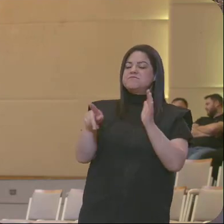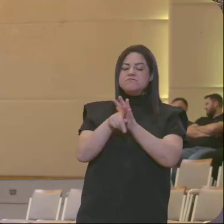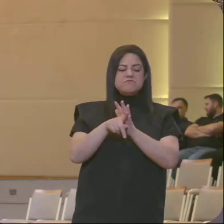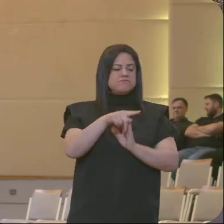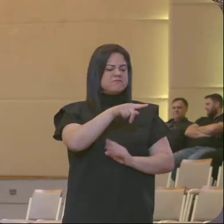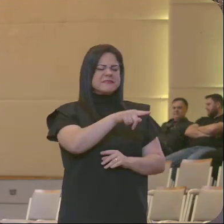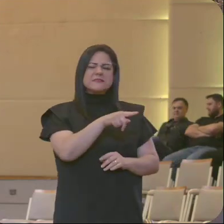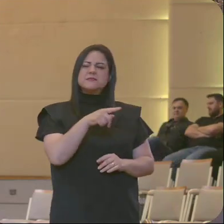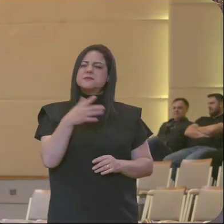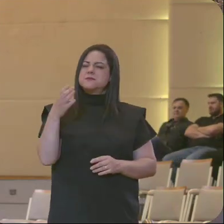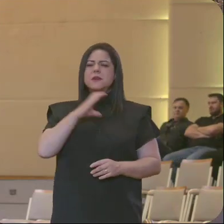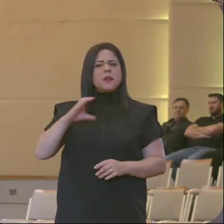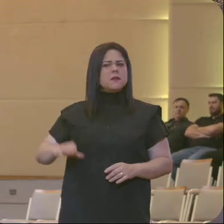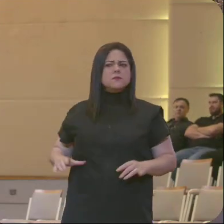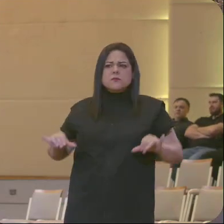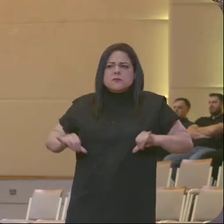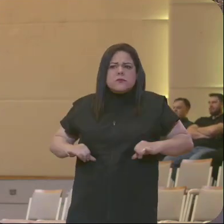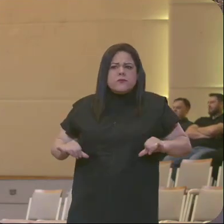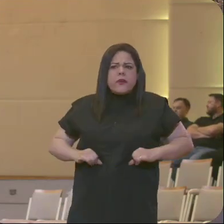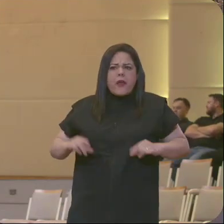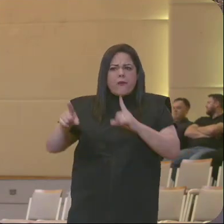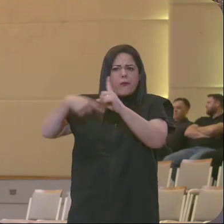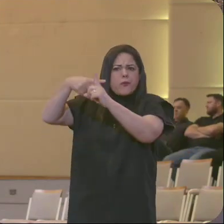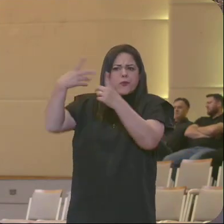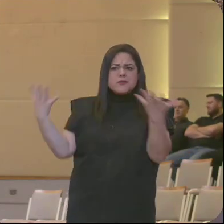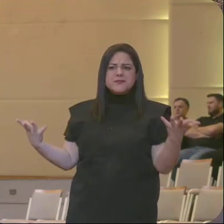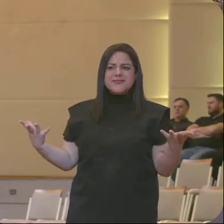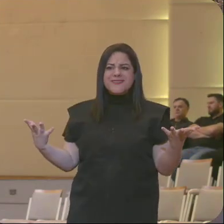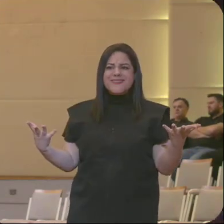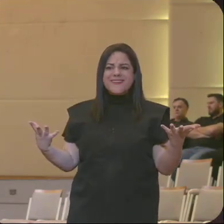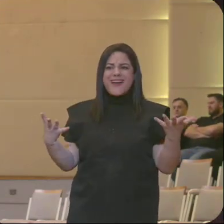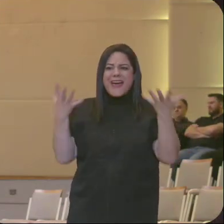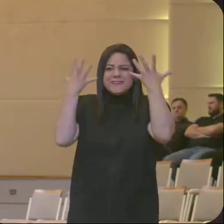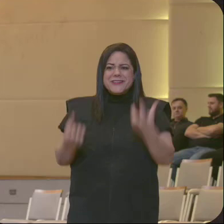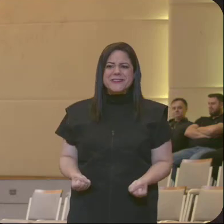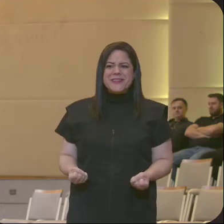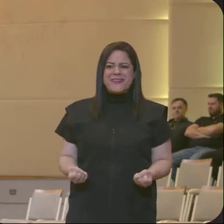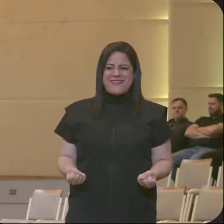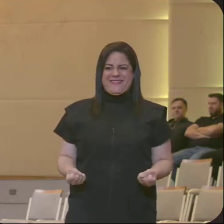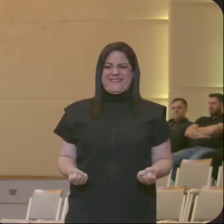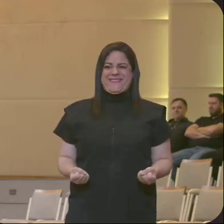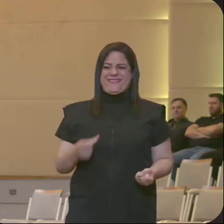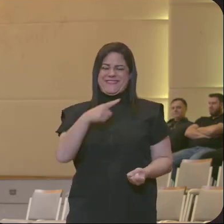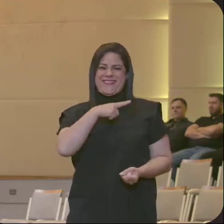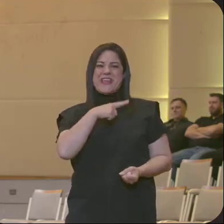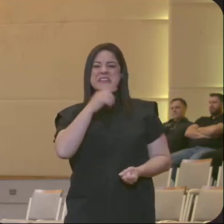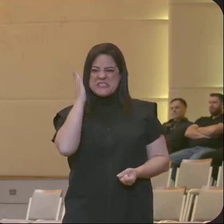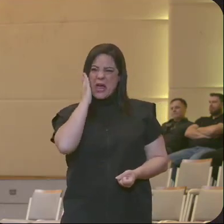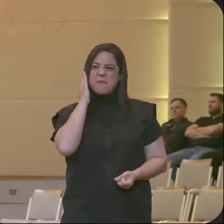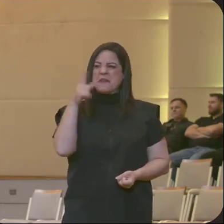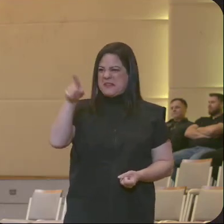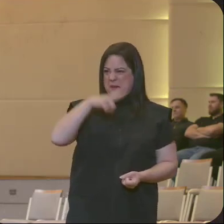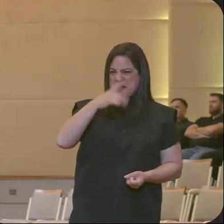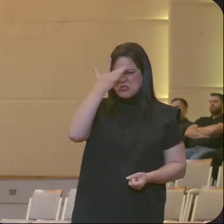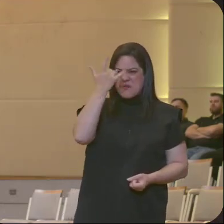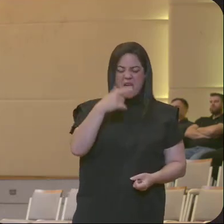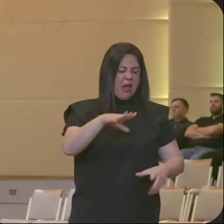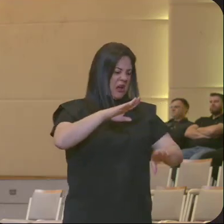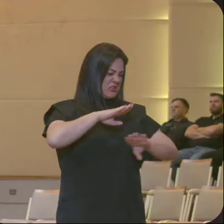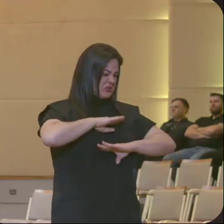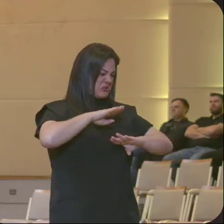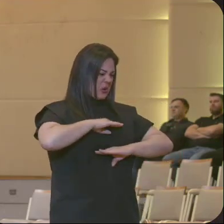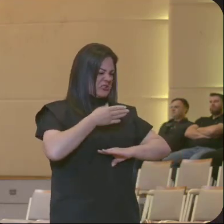de Cristo. Pelas lentes de Cristo. Você já viu pessoas assim que medem a sua vida pelas circunstâncias? Se